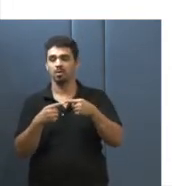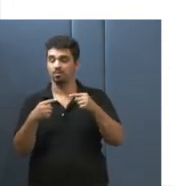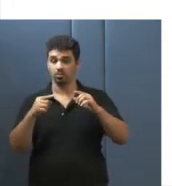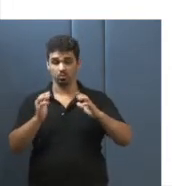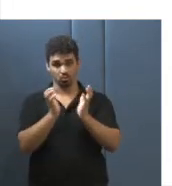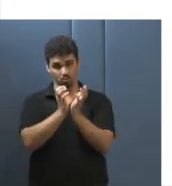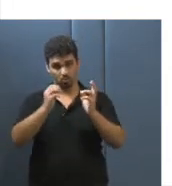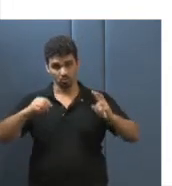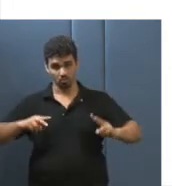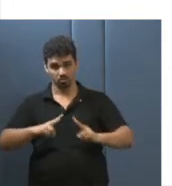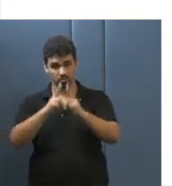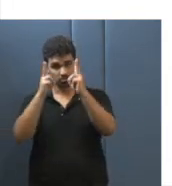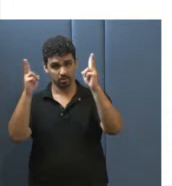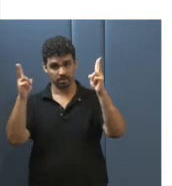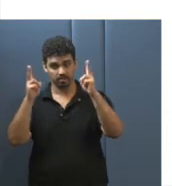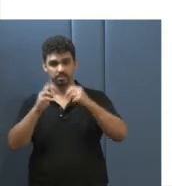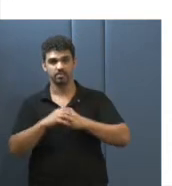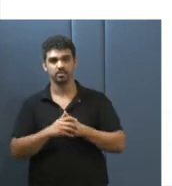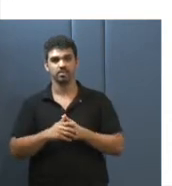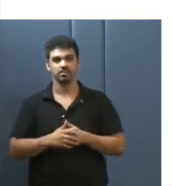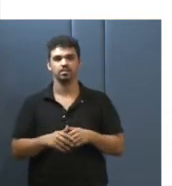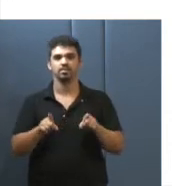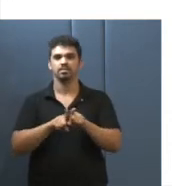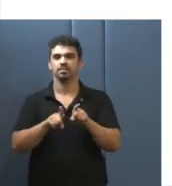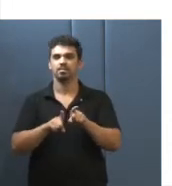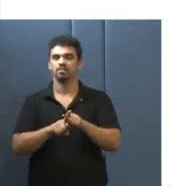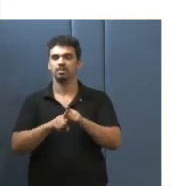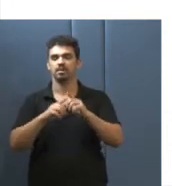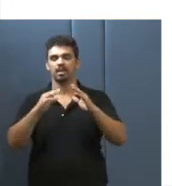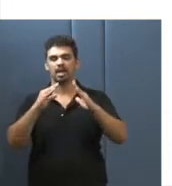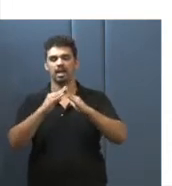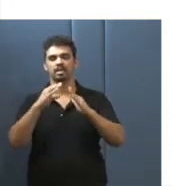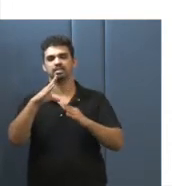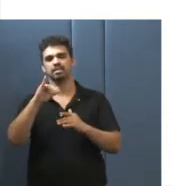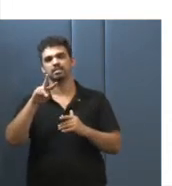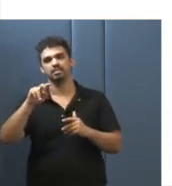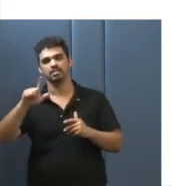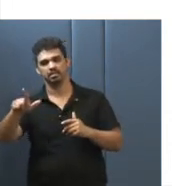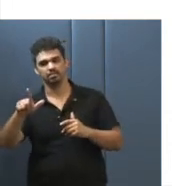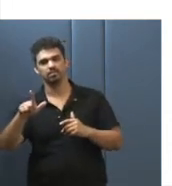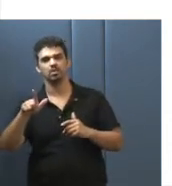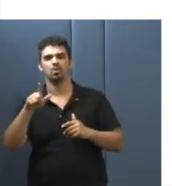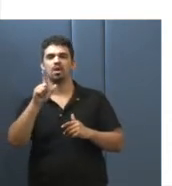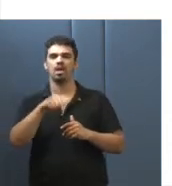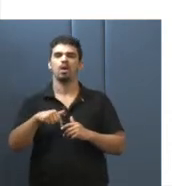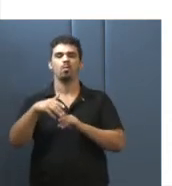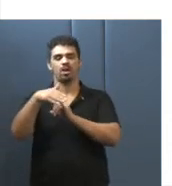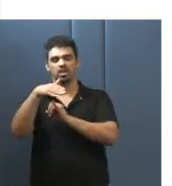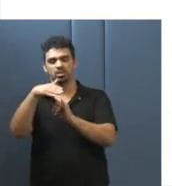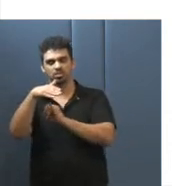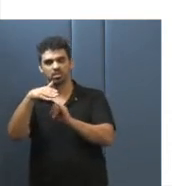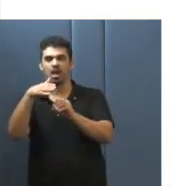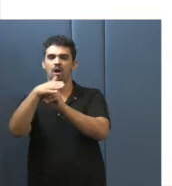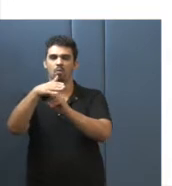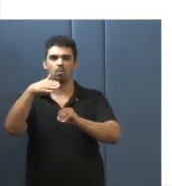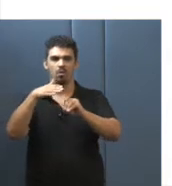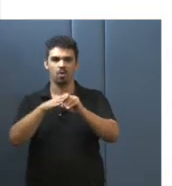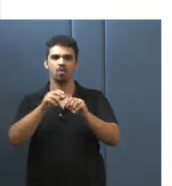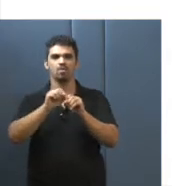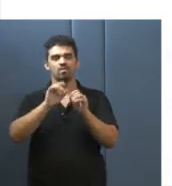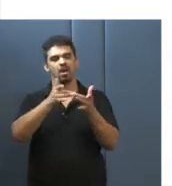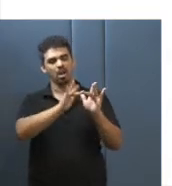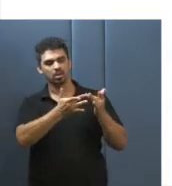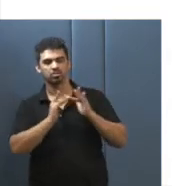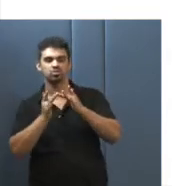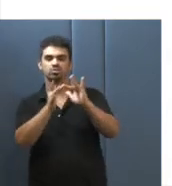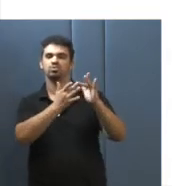Paris. E nós temos a Casa Civil, como entidade e órgão que faz a articulação das decisões